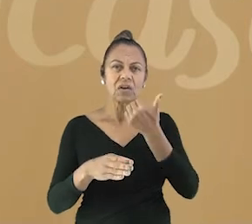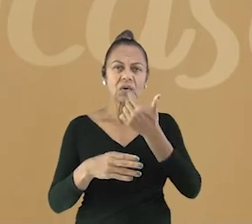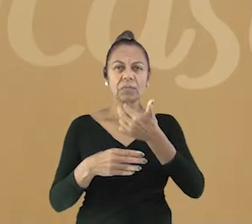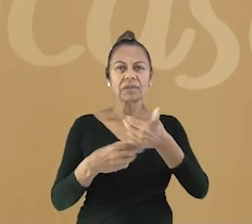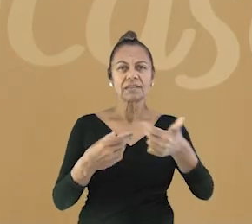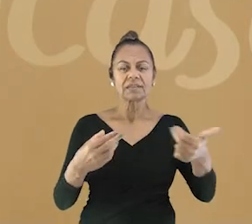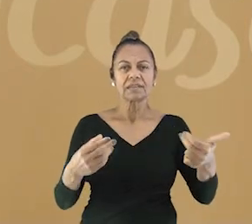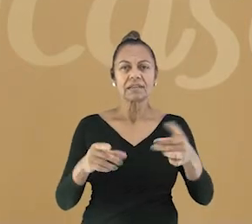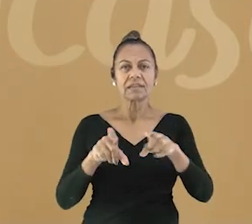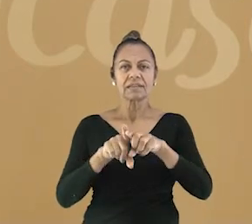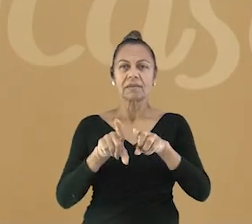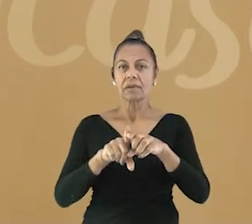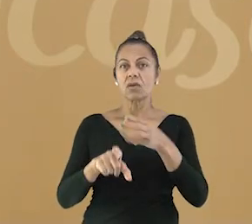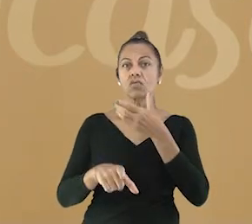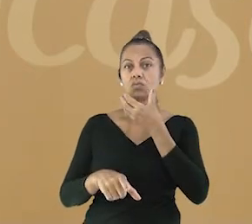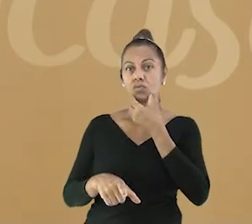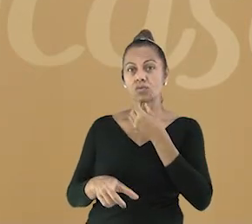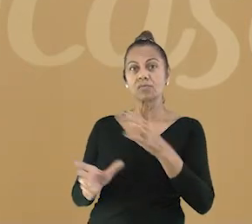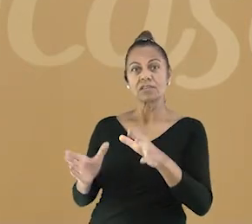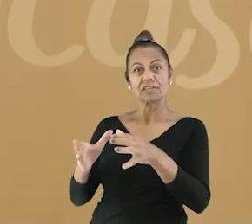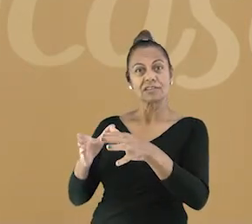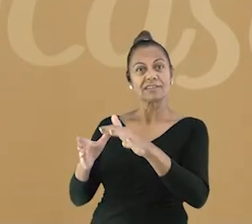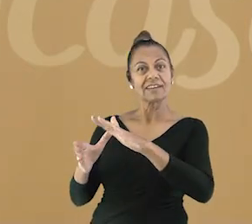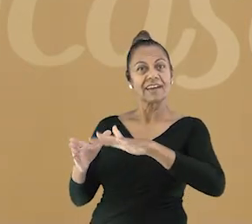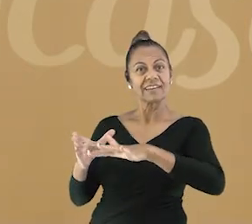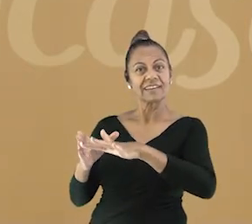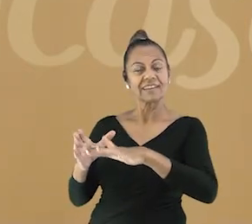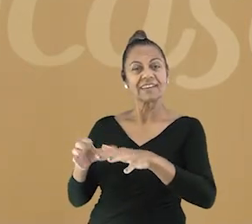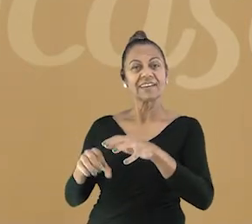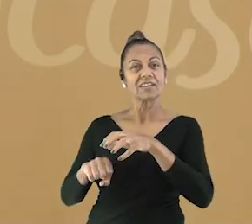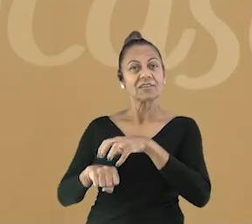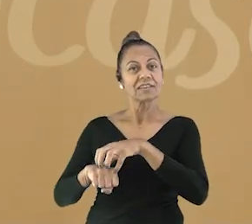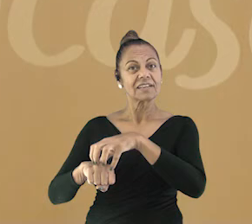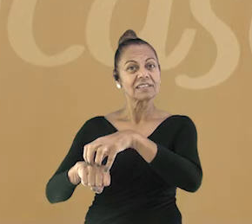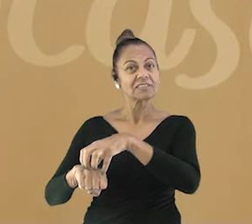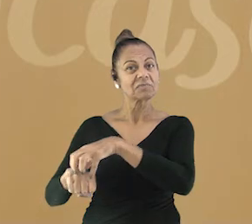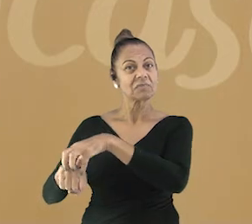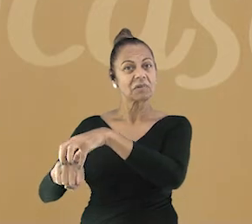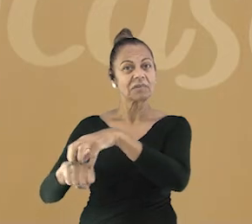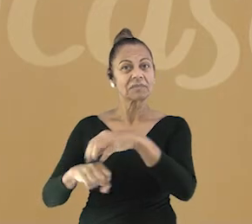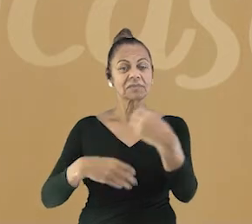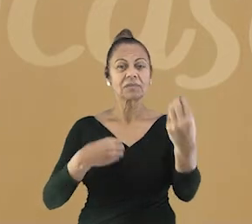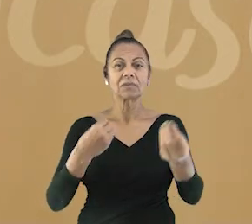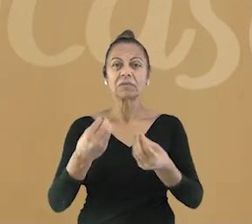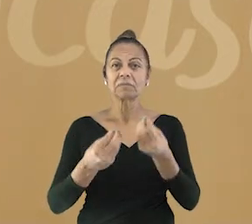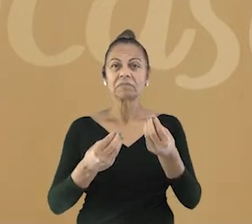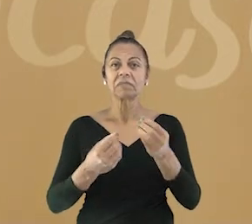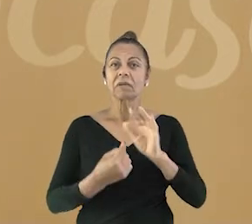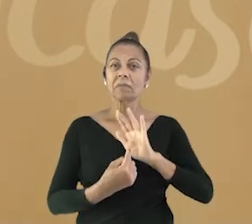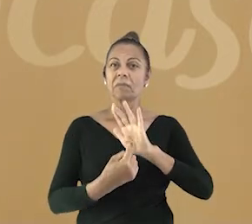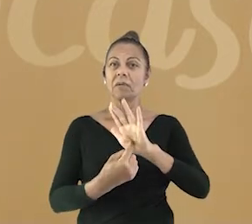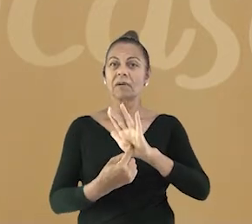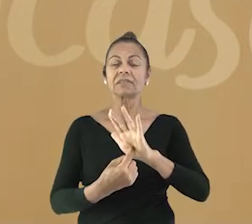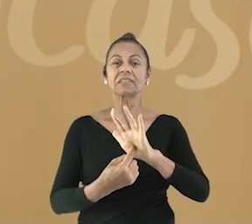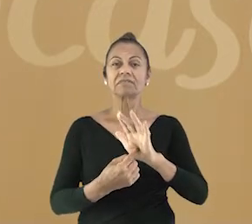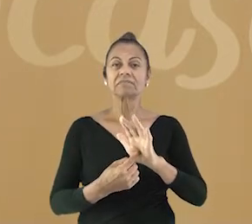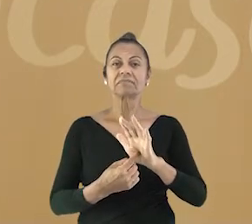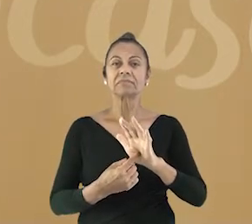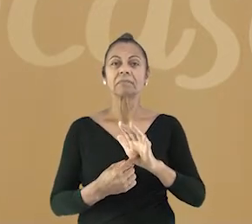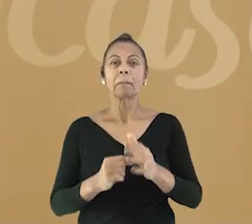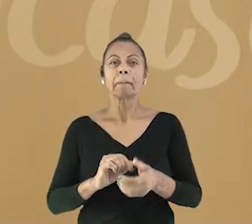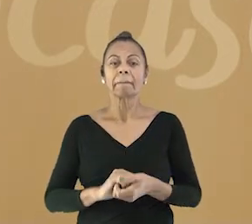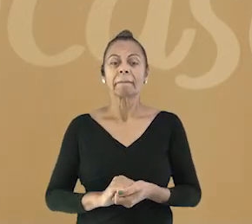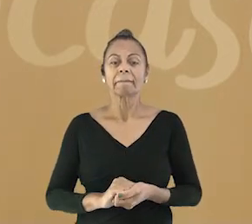de comida e os meninos tarefas ligadas ao transporte no início da brincadeira, mostra como as pessoas